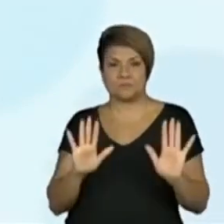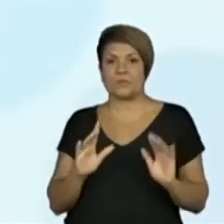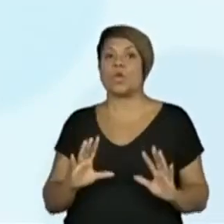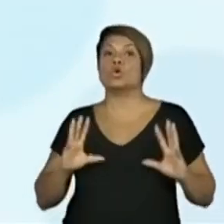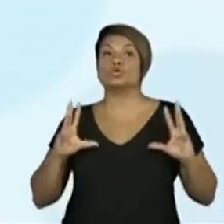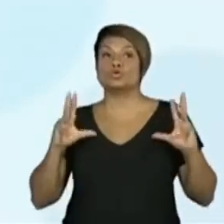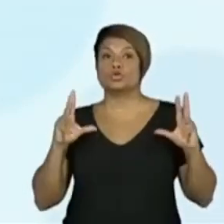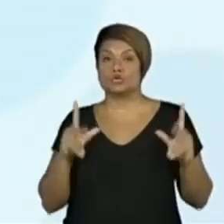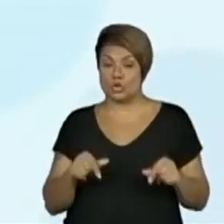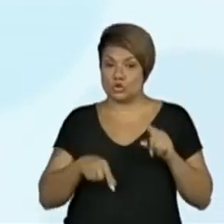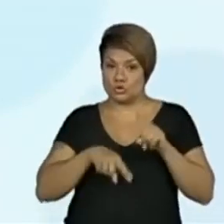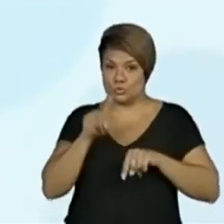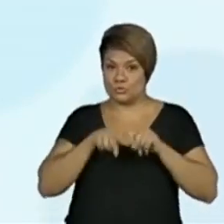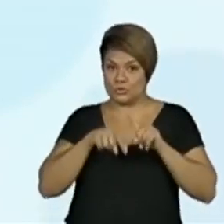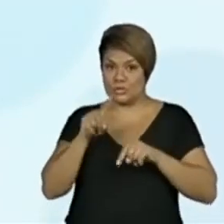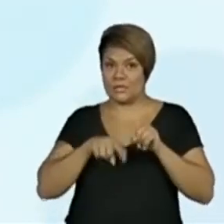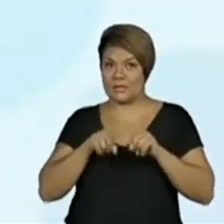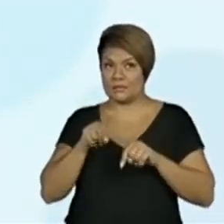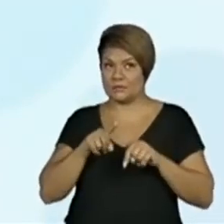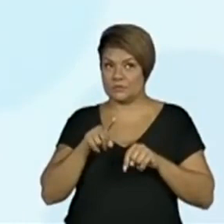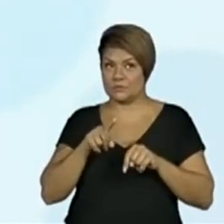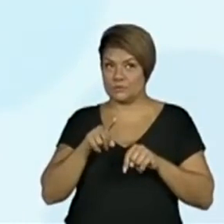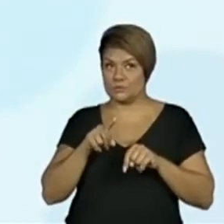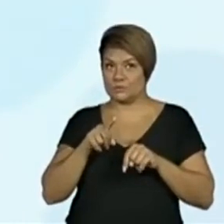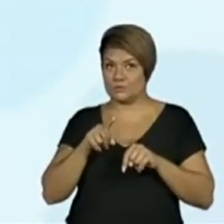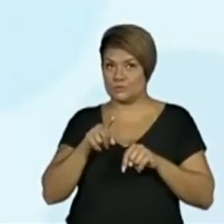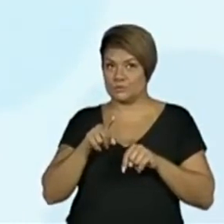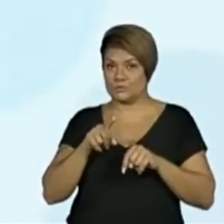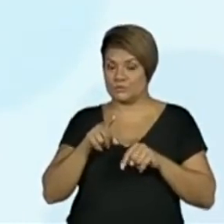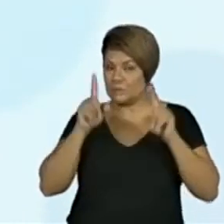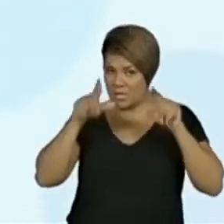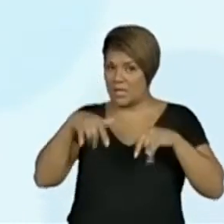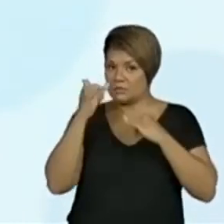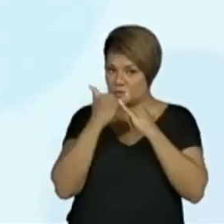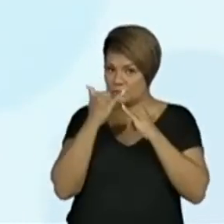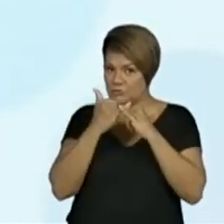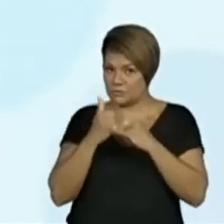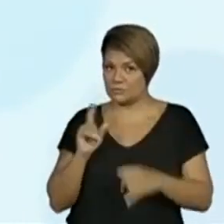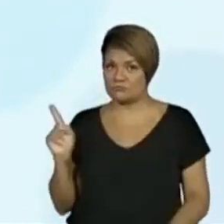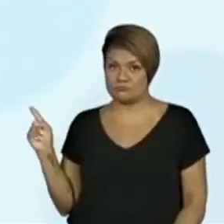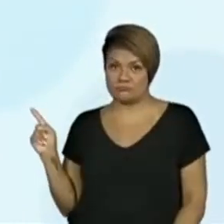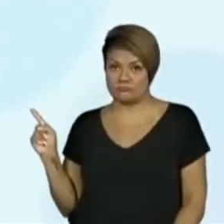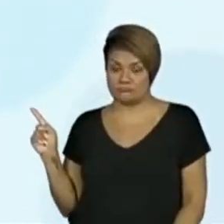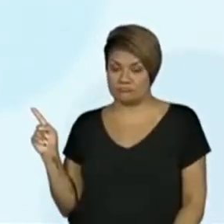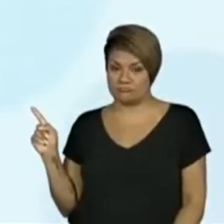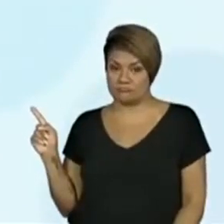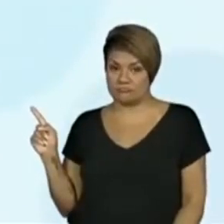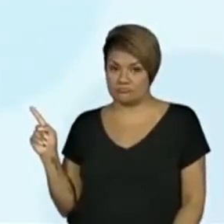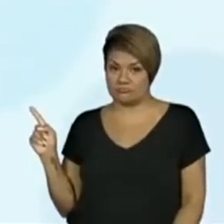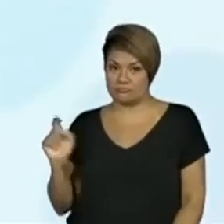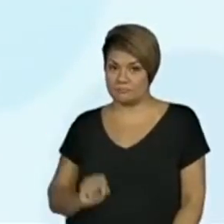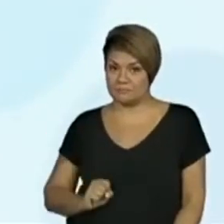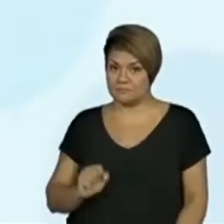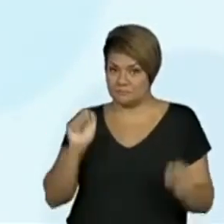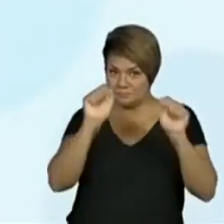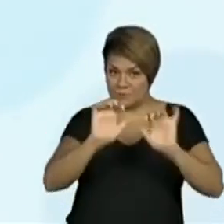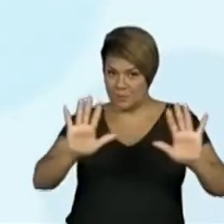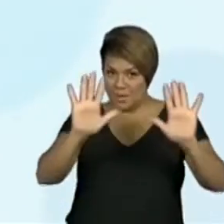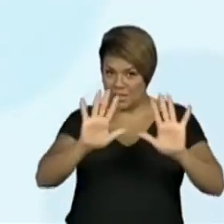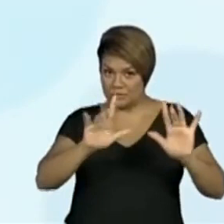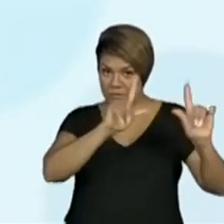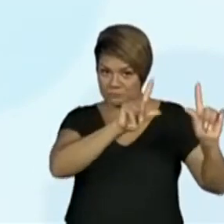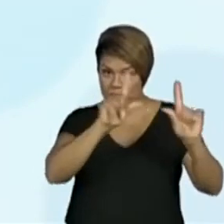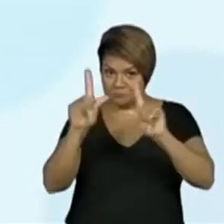são de metal olhando aí para para o nosso para lá para nós para as nossas imagens